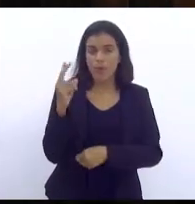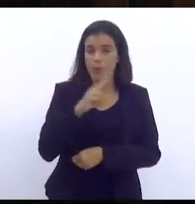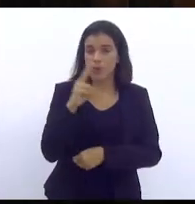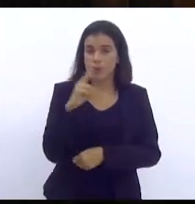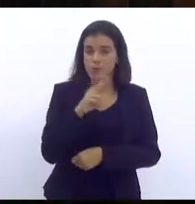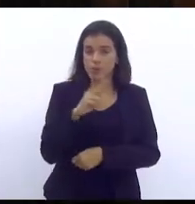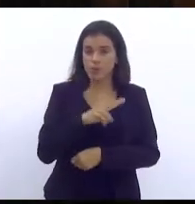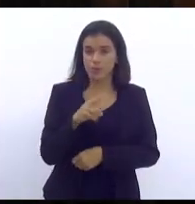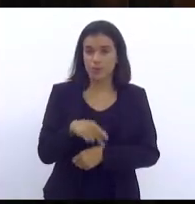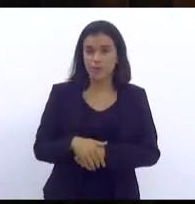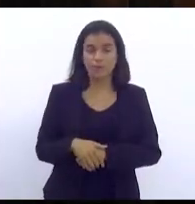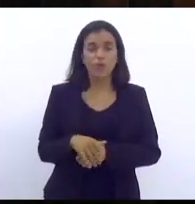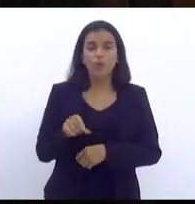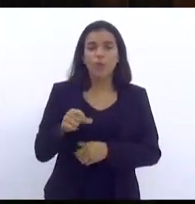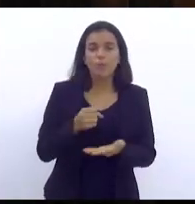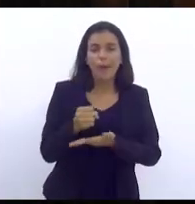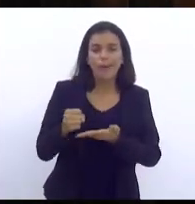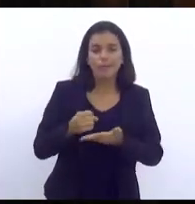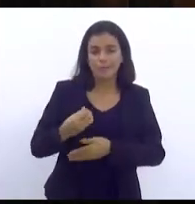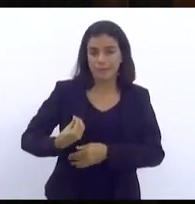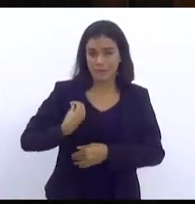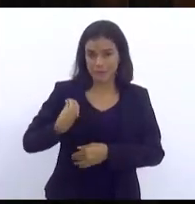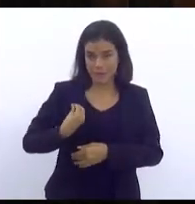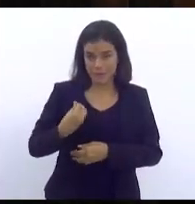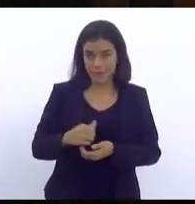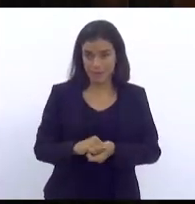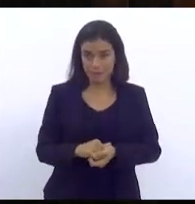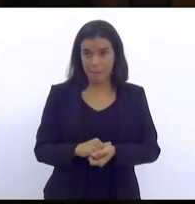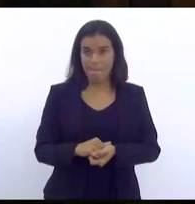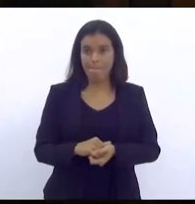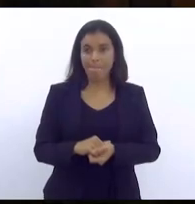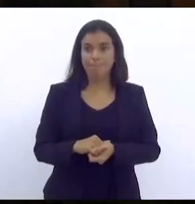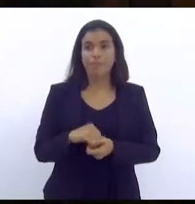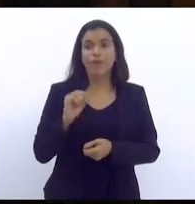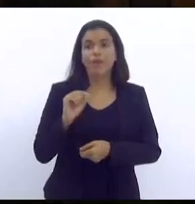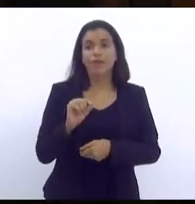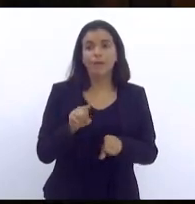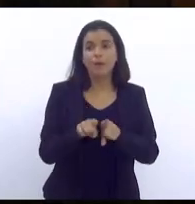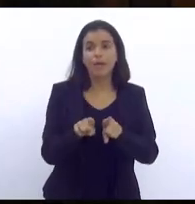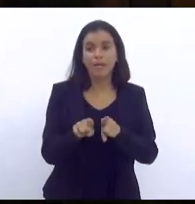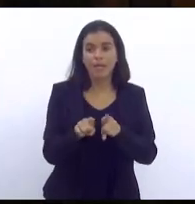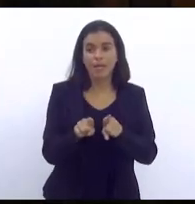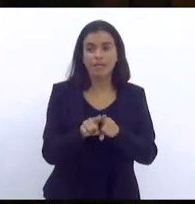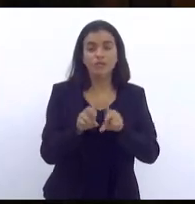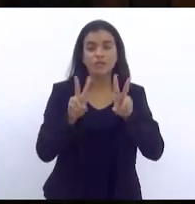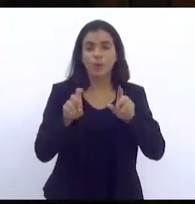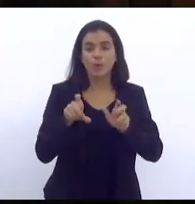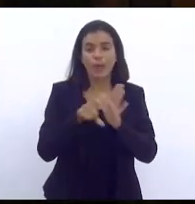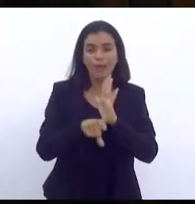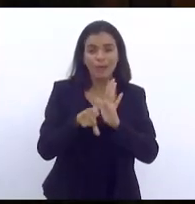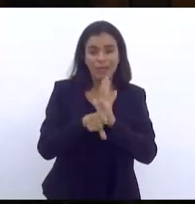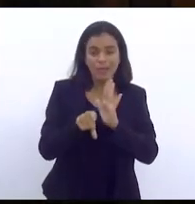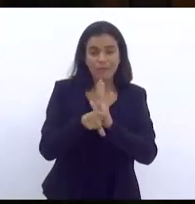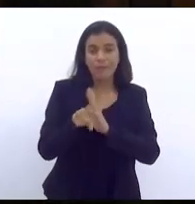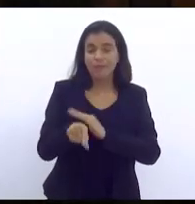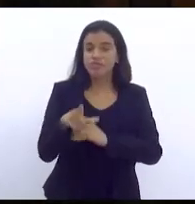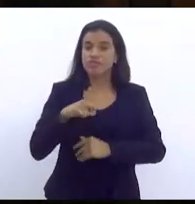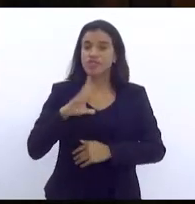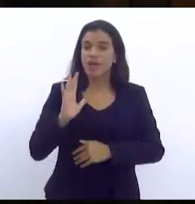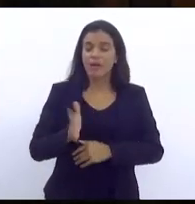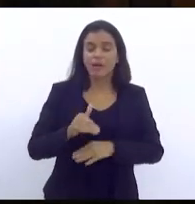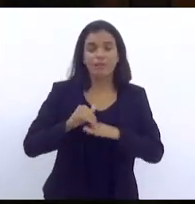a questão do mínimo Vital que foi colocado pela pela so e a questão da tarifa é algo que já está